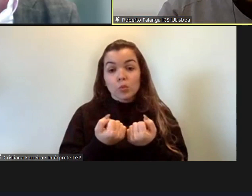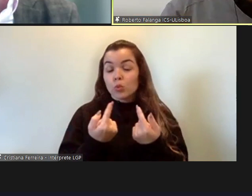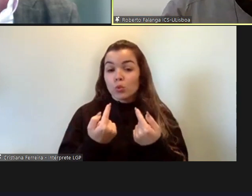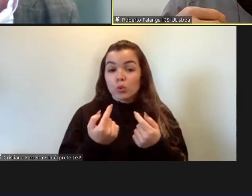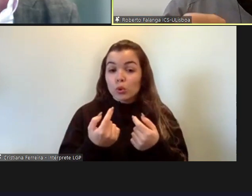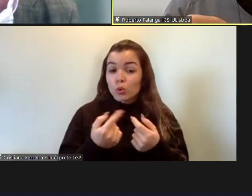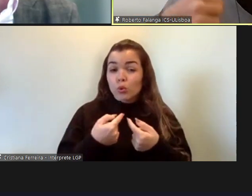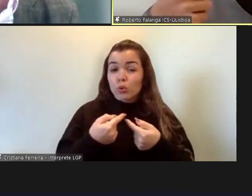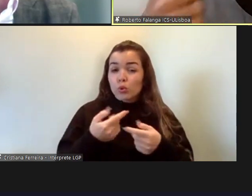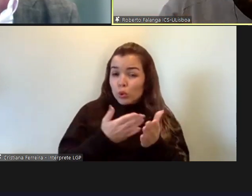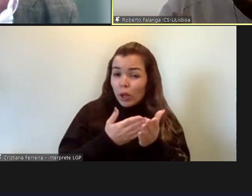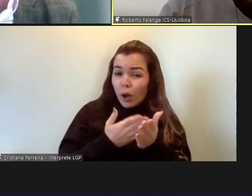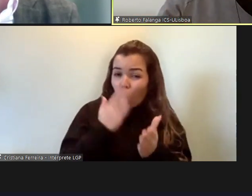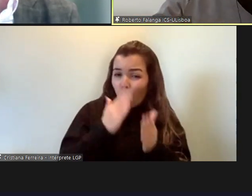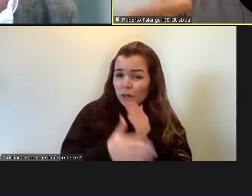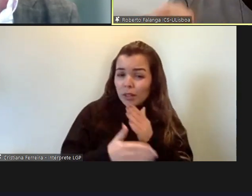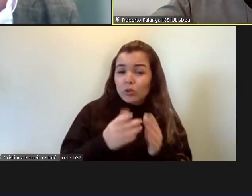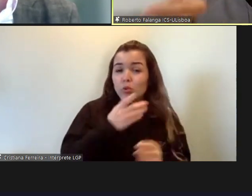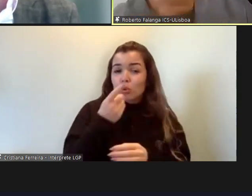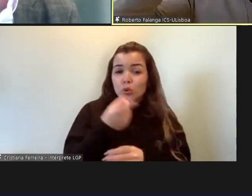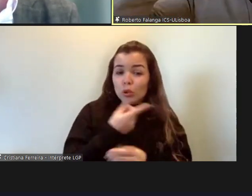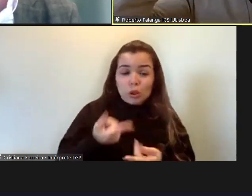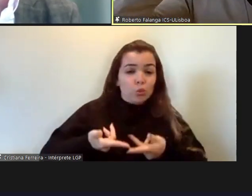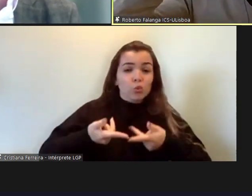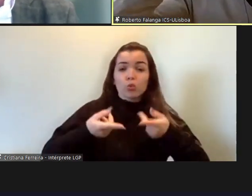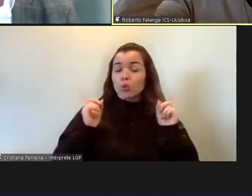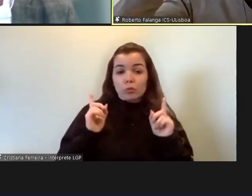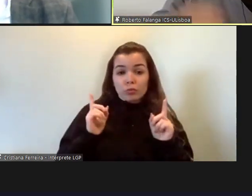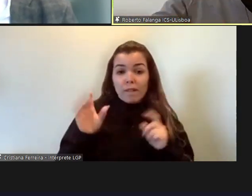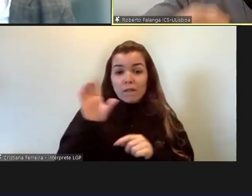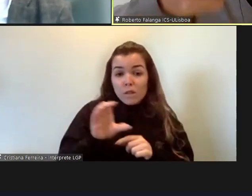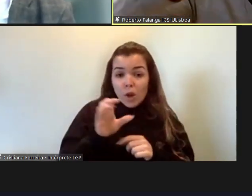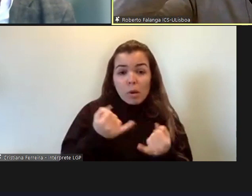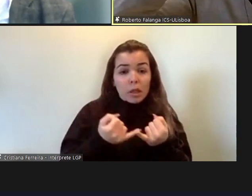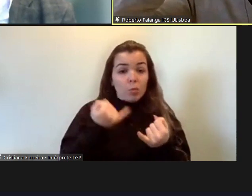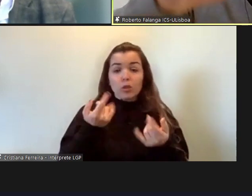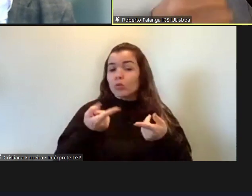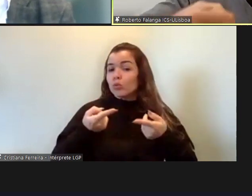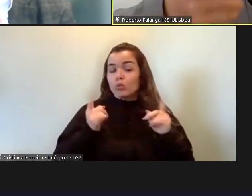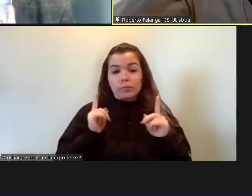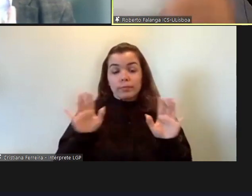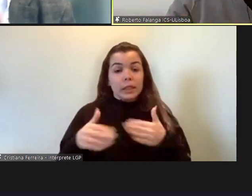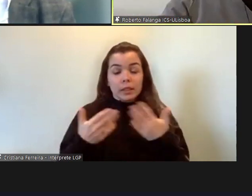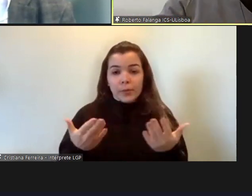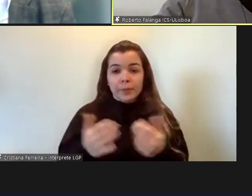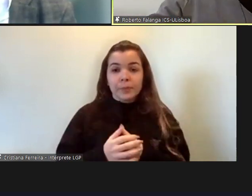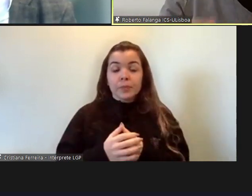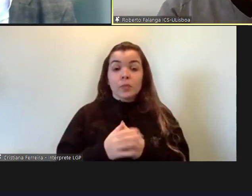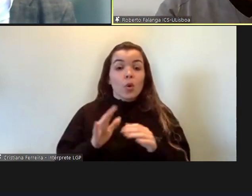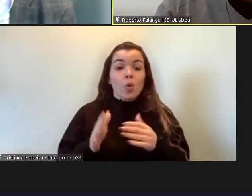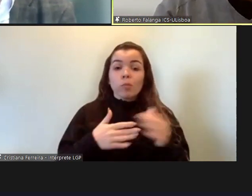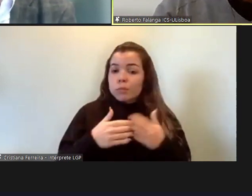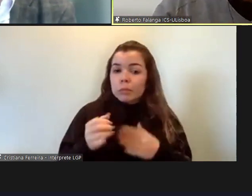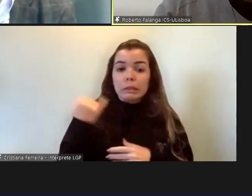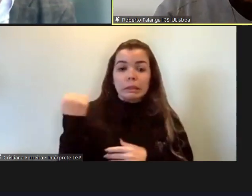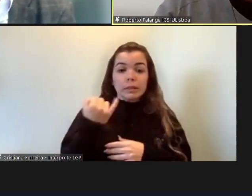não acontece de forma automática. É preciso que, seja qual for a entidade que promove